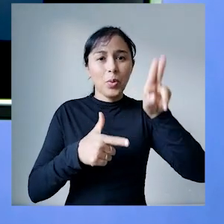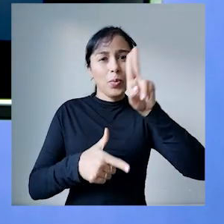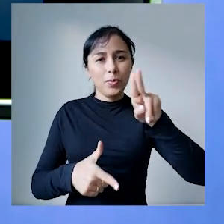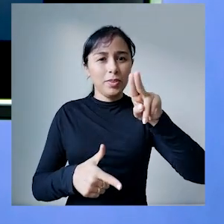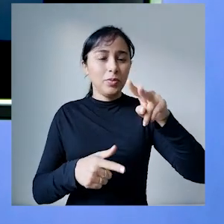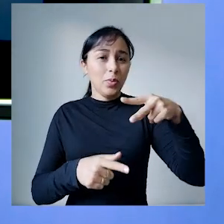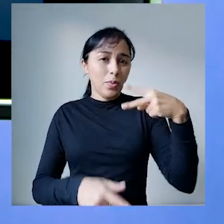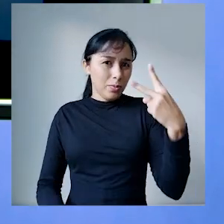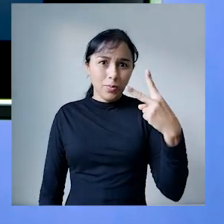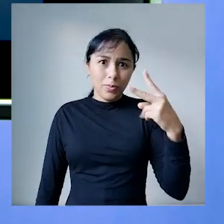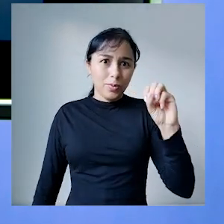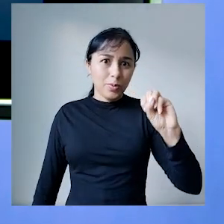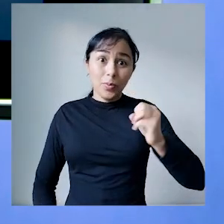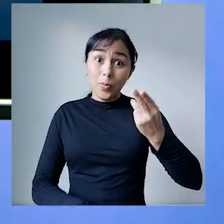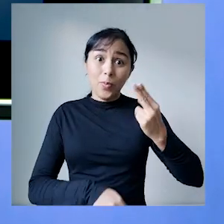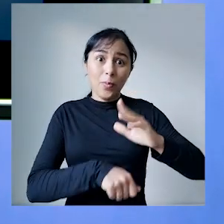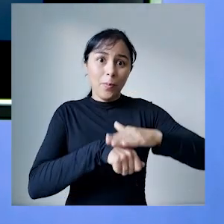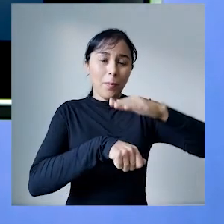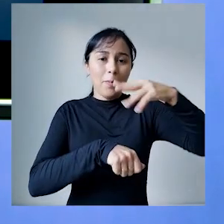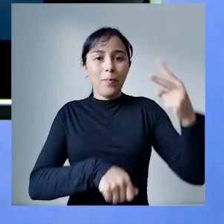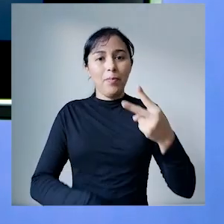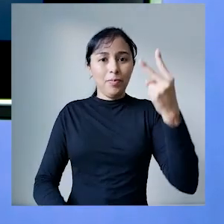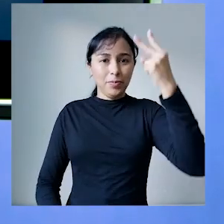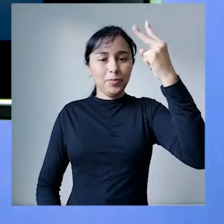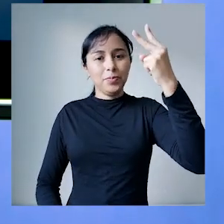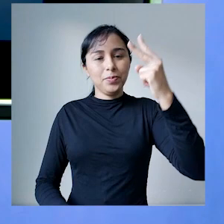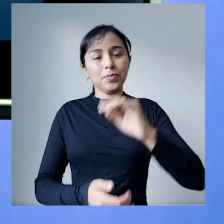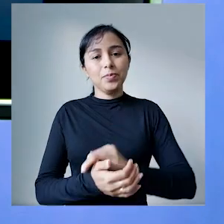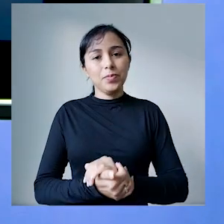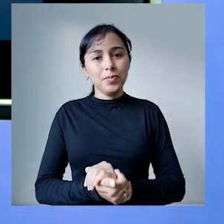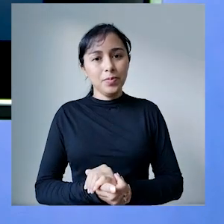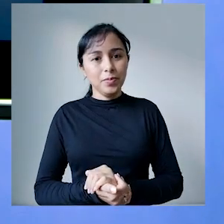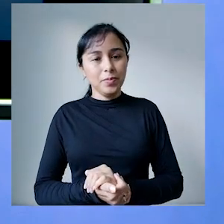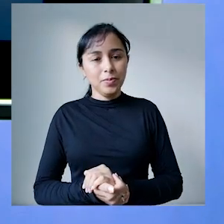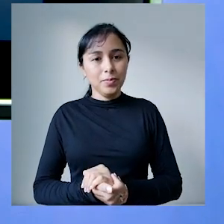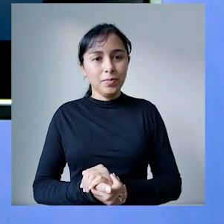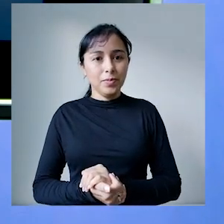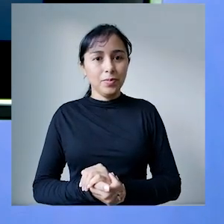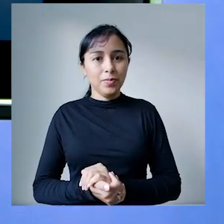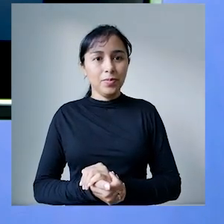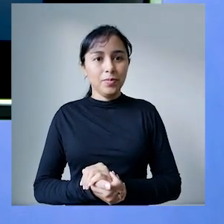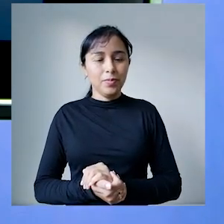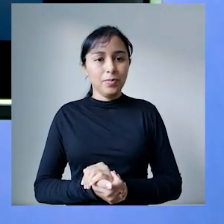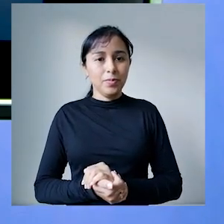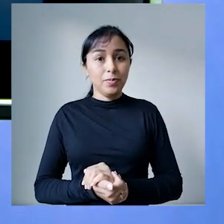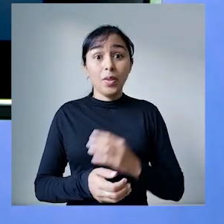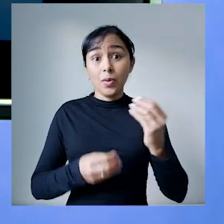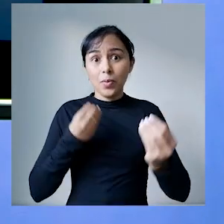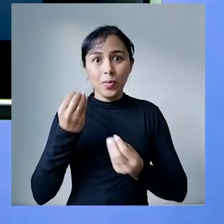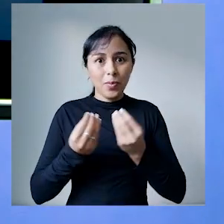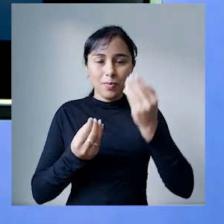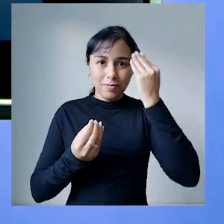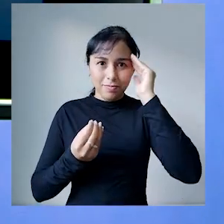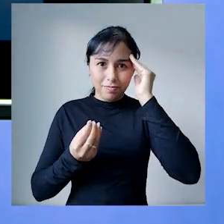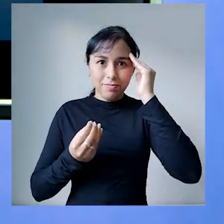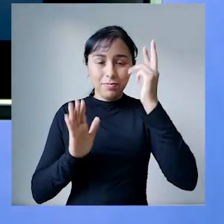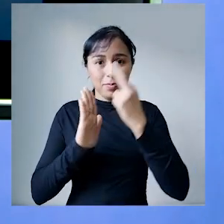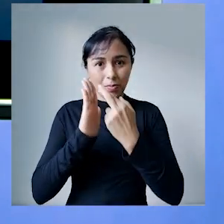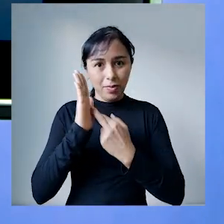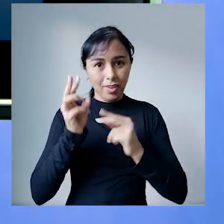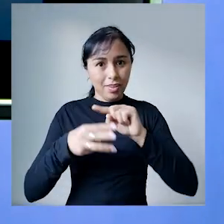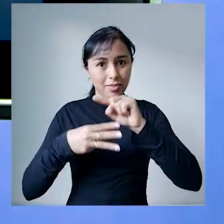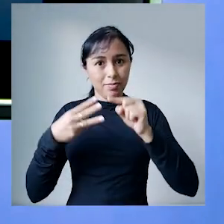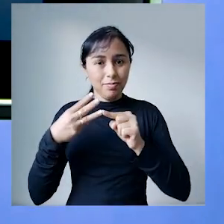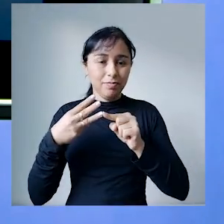grandezas, diretamente ou inversamente proporcionais. Então, para a gente entender a regra de 3, é